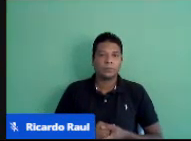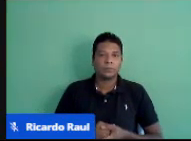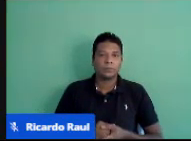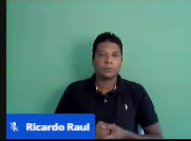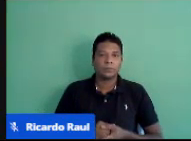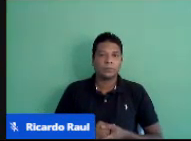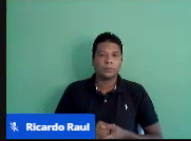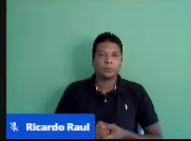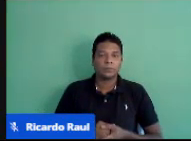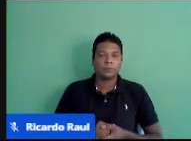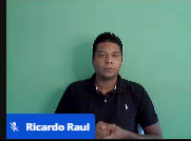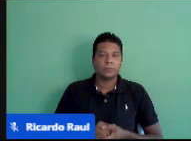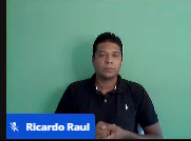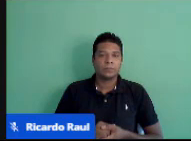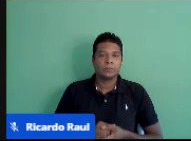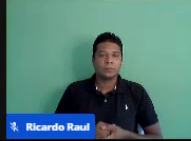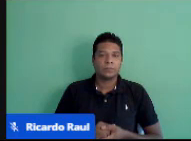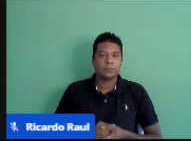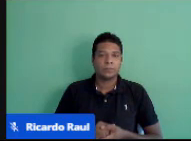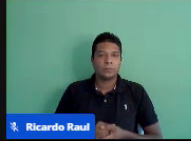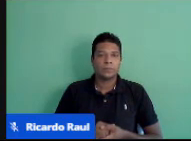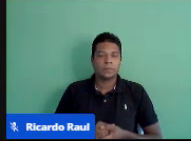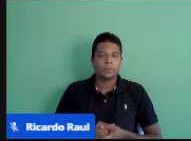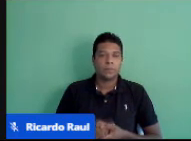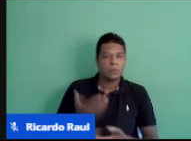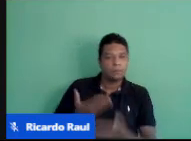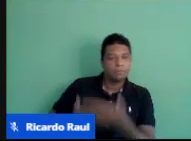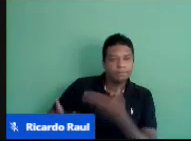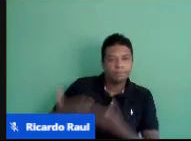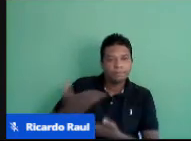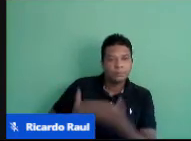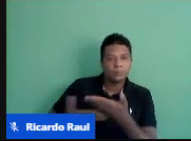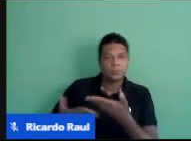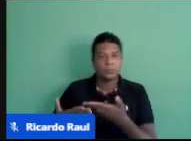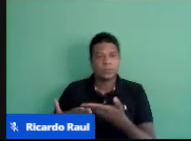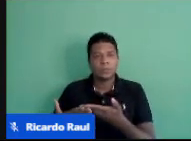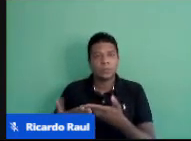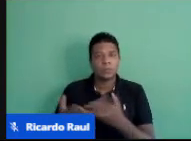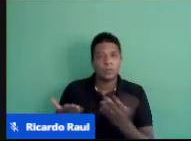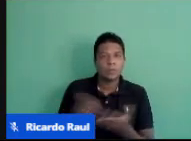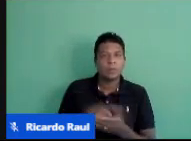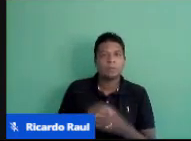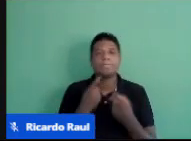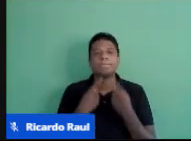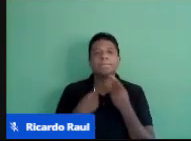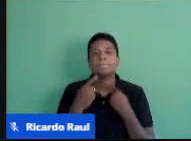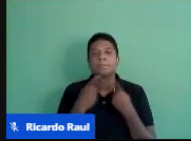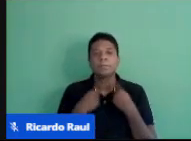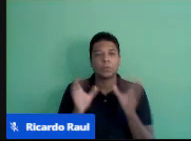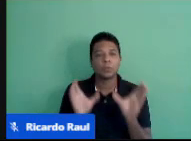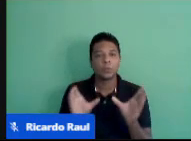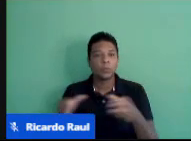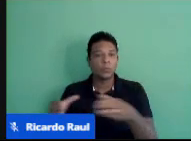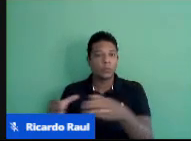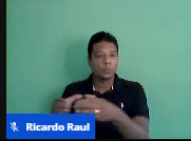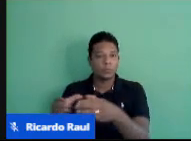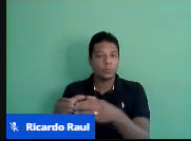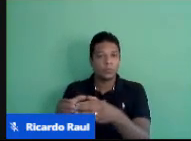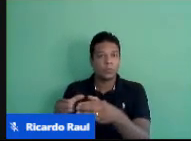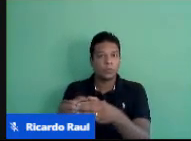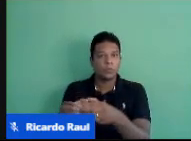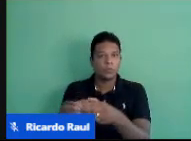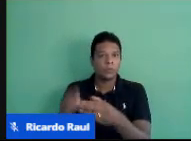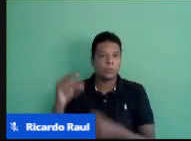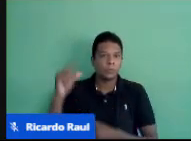Essa ideia, né, desse bate-papo aqui com os professores vamos pensar assim, é uma vontade da equipe, né, há muito tempo,